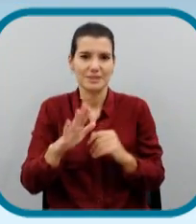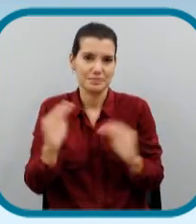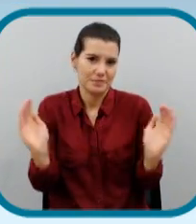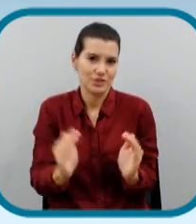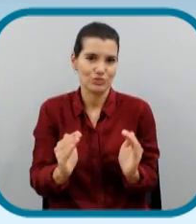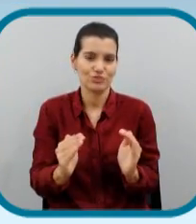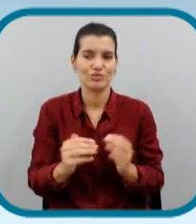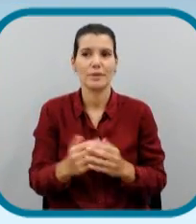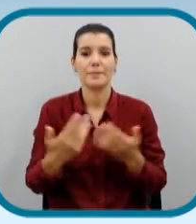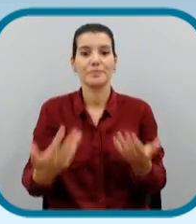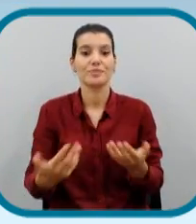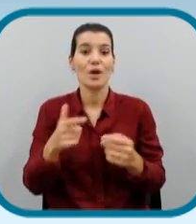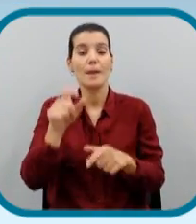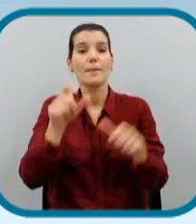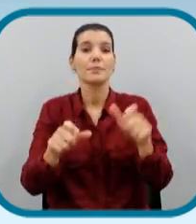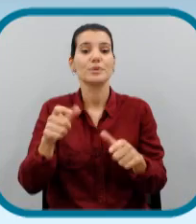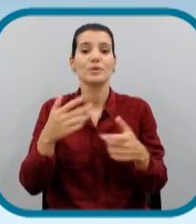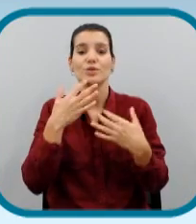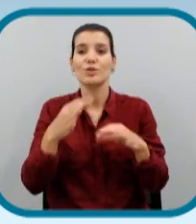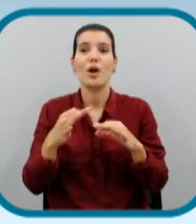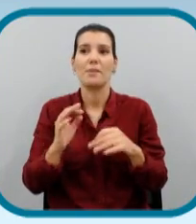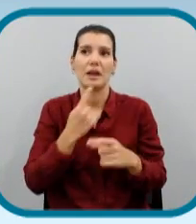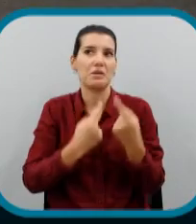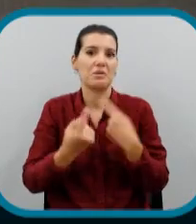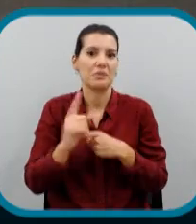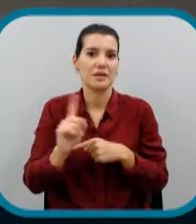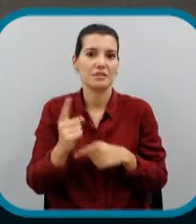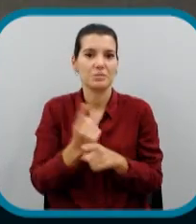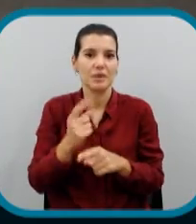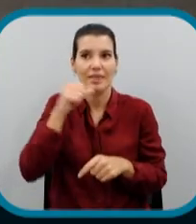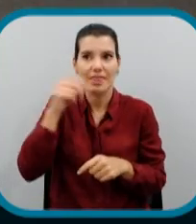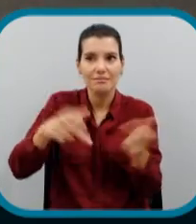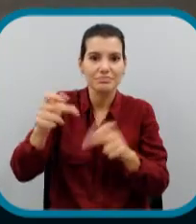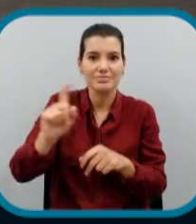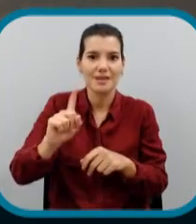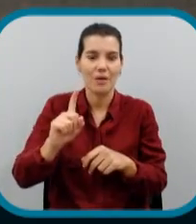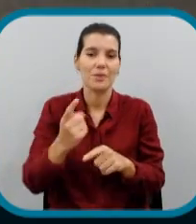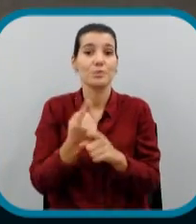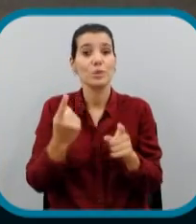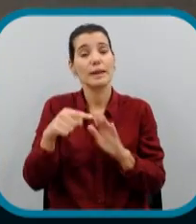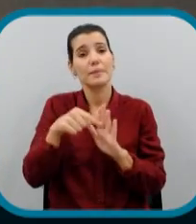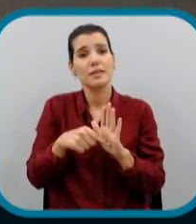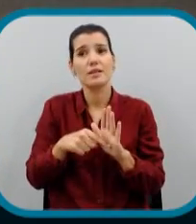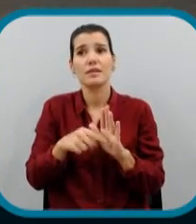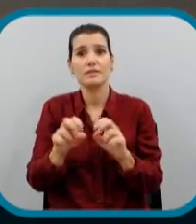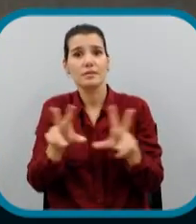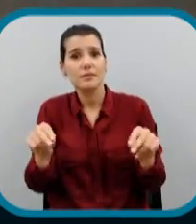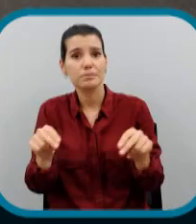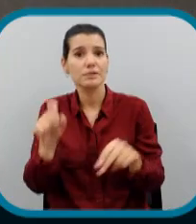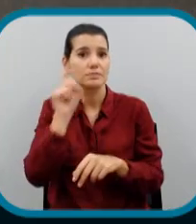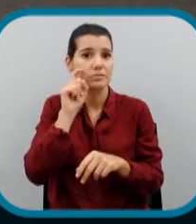menos frequente acontecer. As pessoas comuns não se queixam assim tanto porque não está sempre a acontecer. Porque houve uma série de medidas de